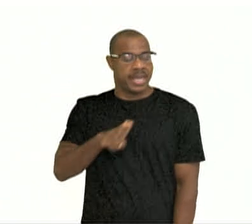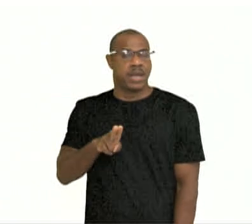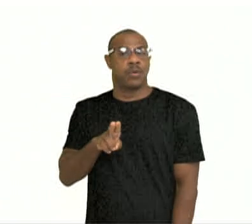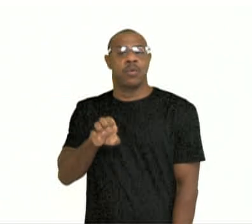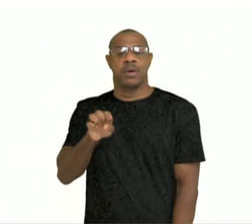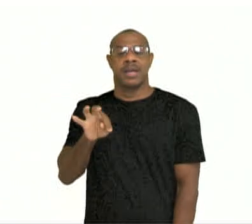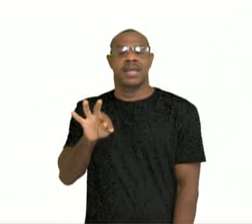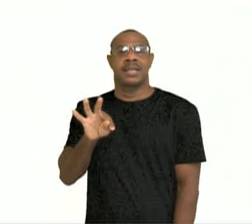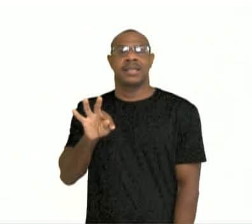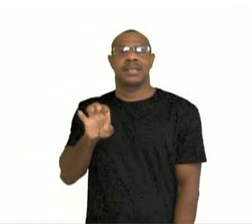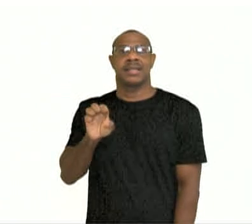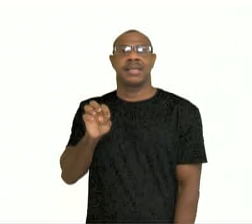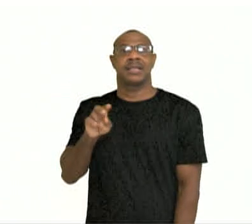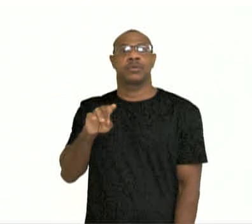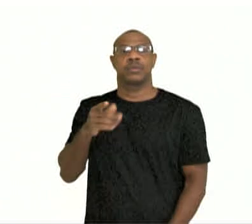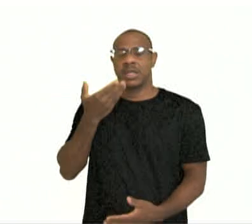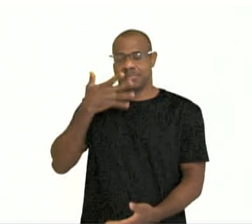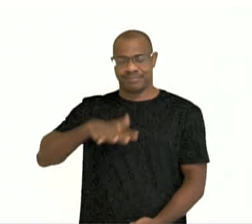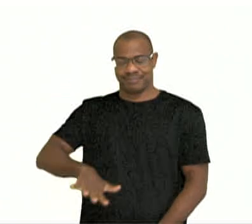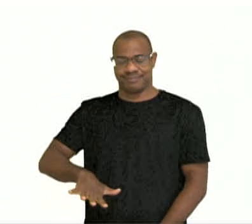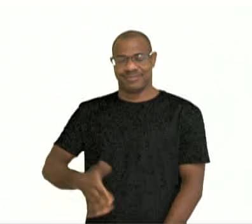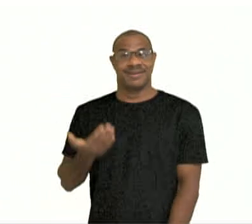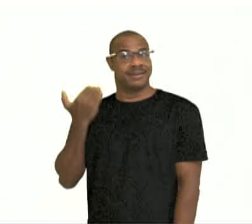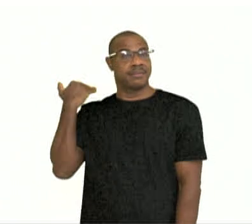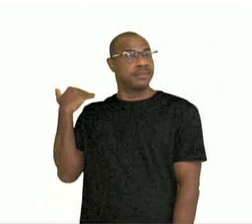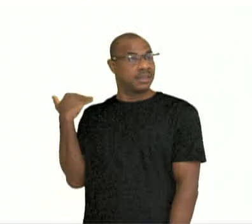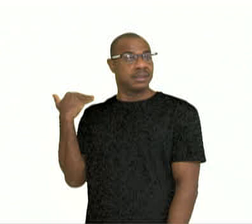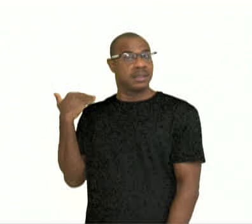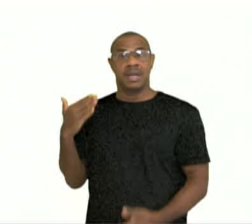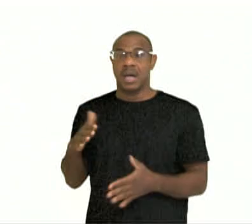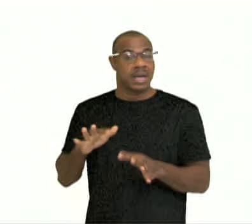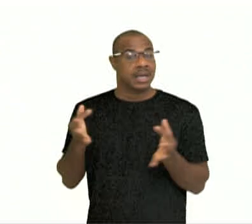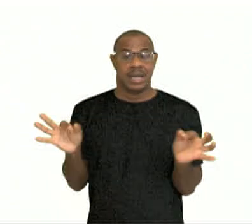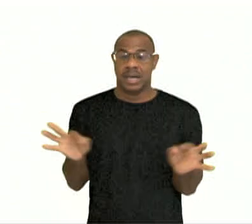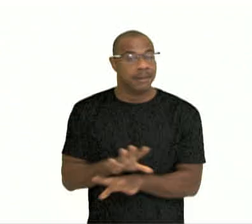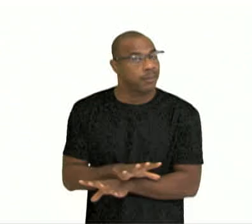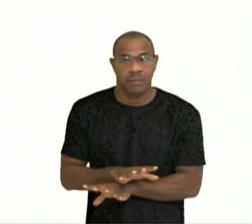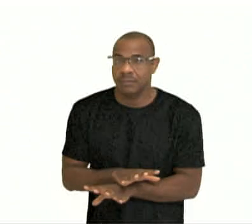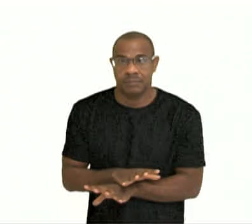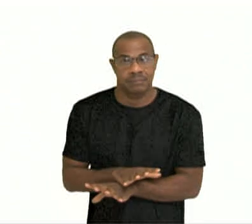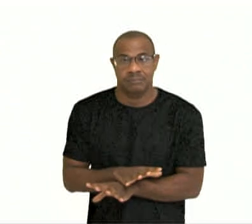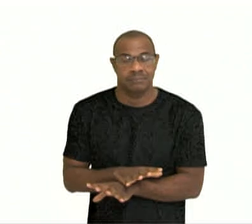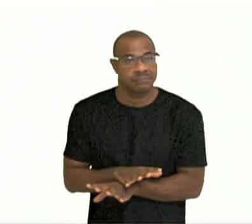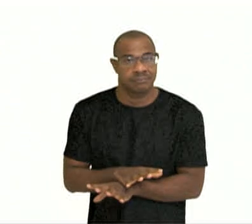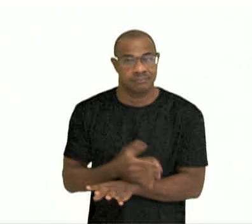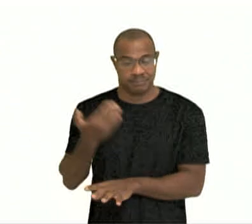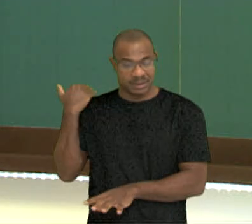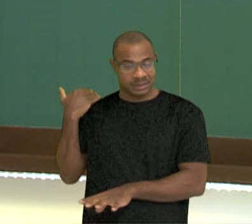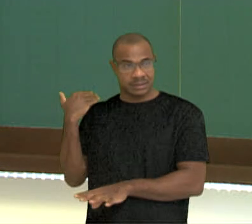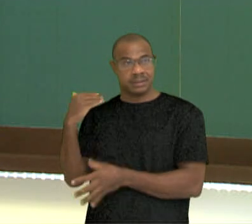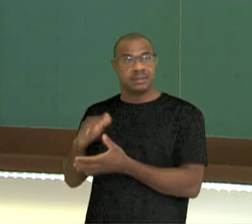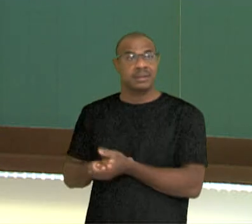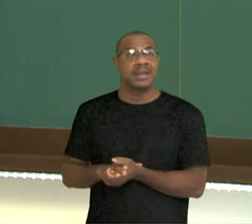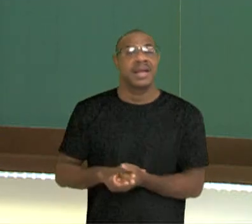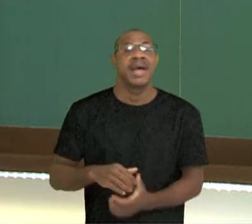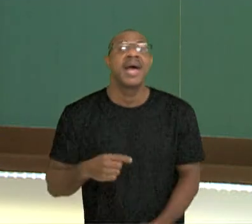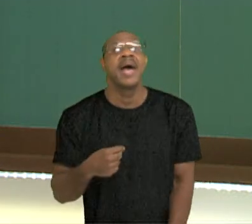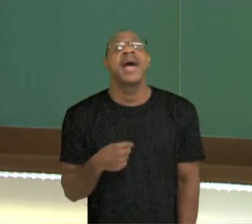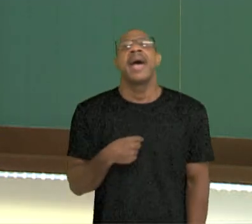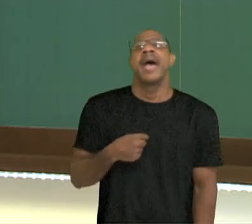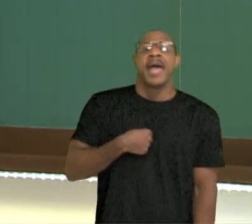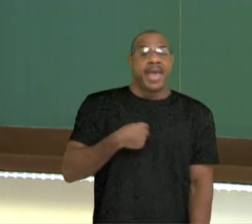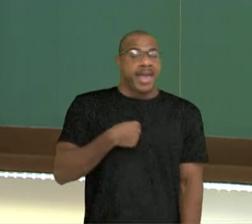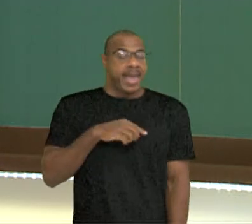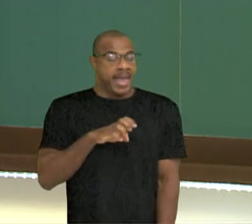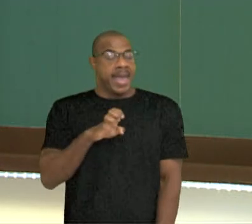infância, estudei, acabou aquela ação no passado. Eu estudava no colégio